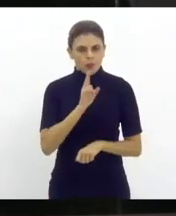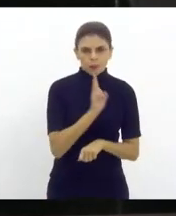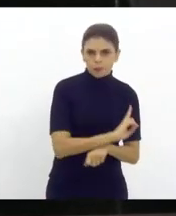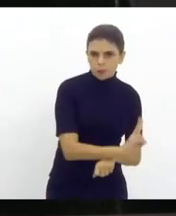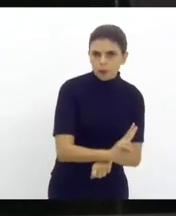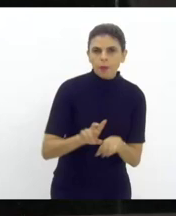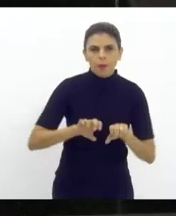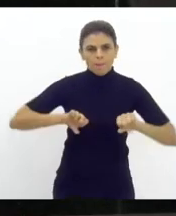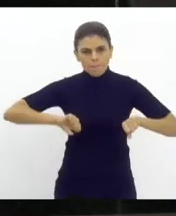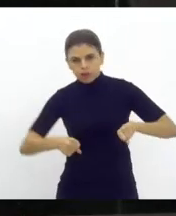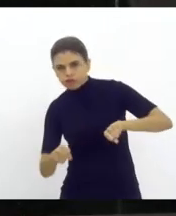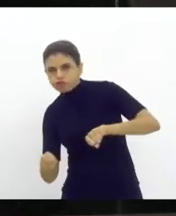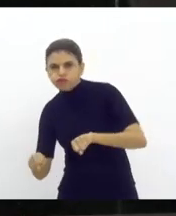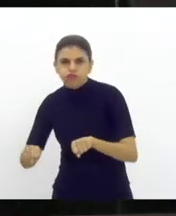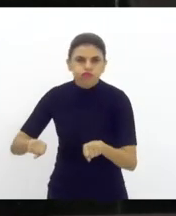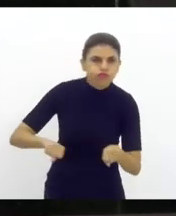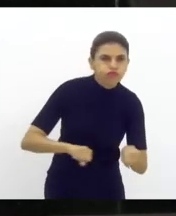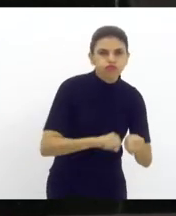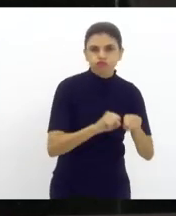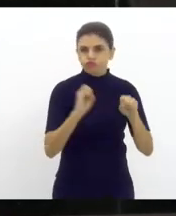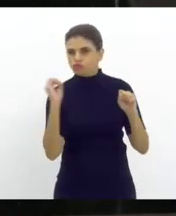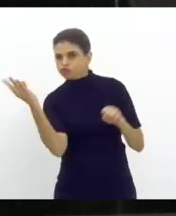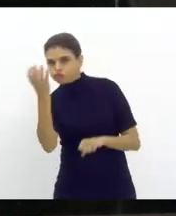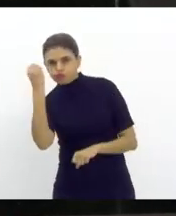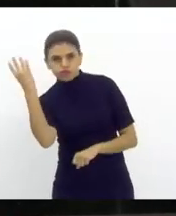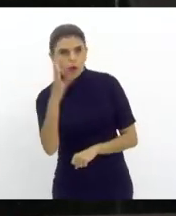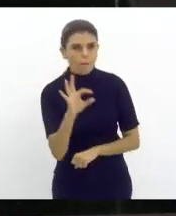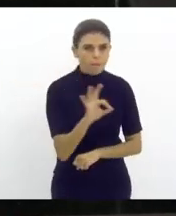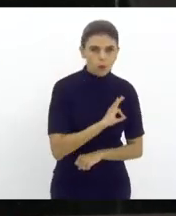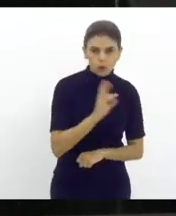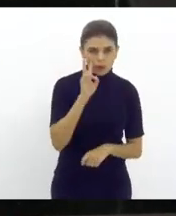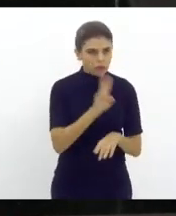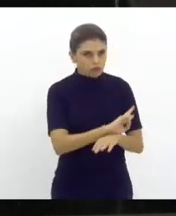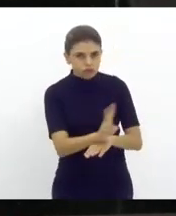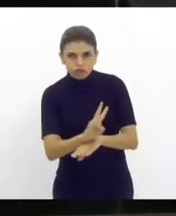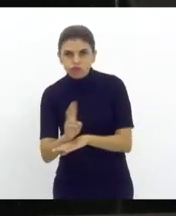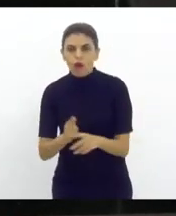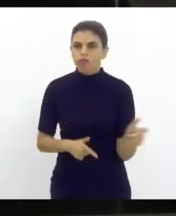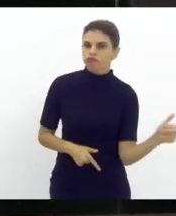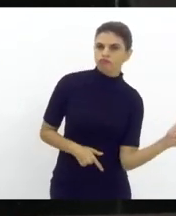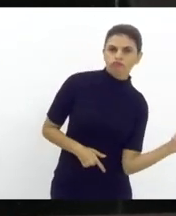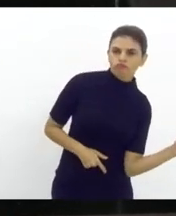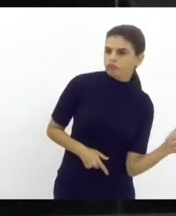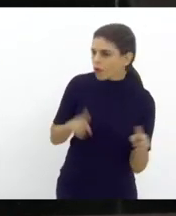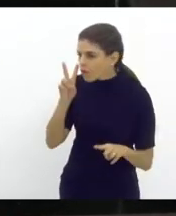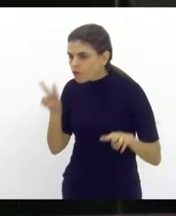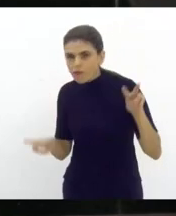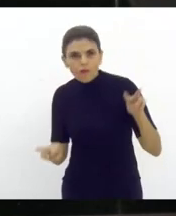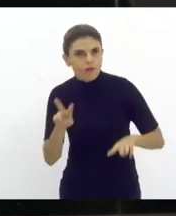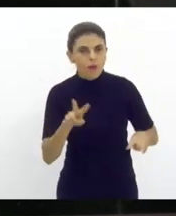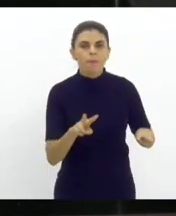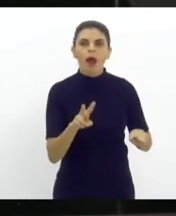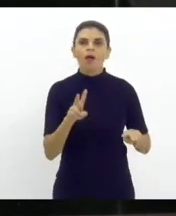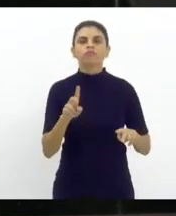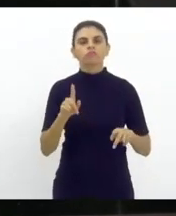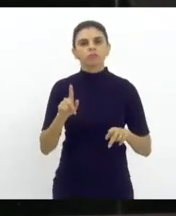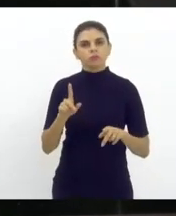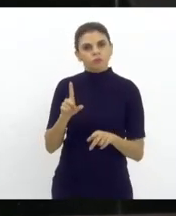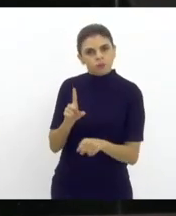as motos também que estão ali rodando vão ter operações que vão acontecer ali realmente para reprimir